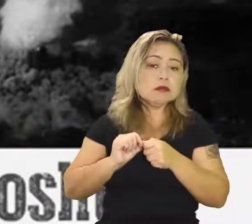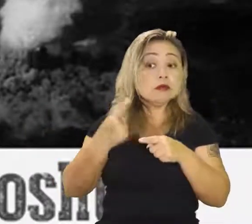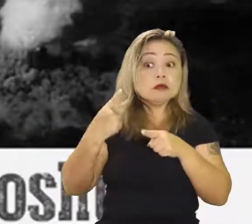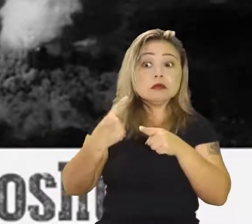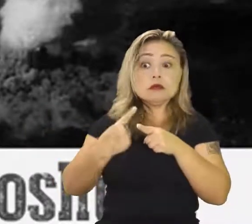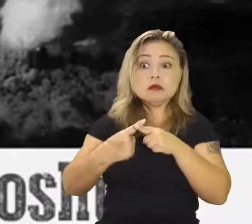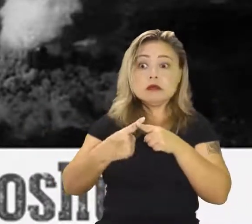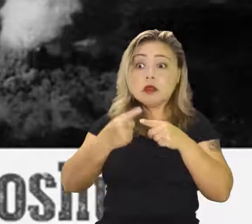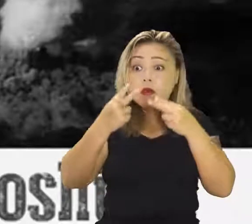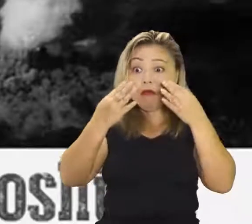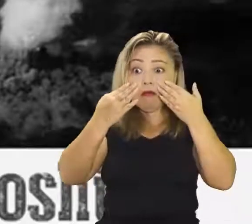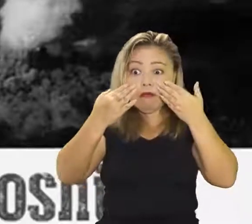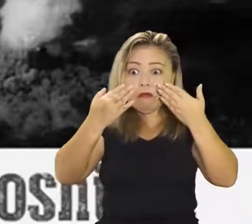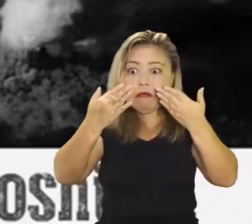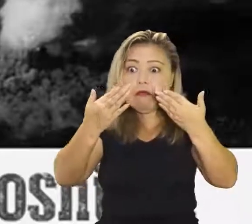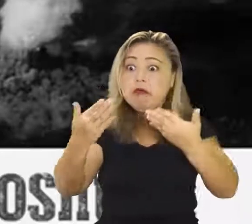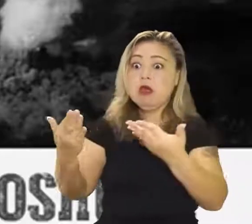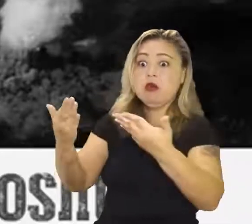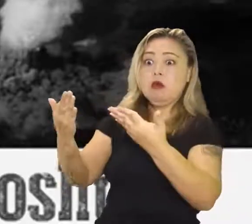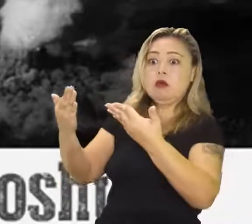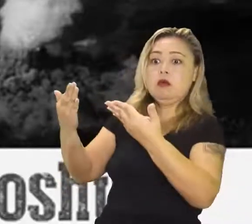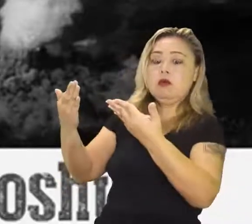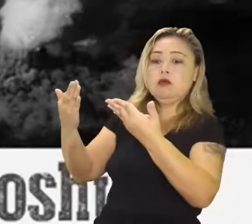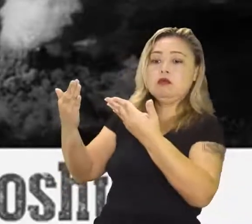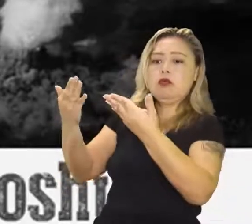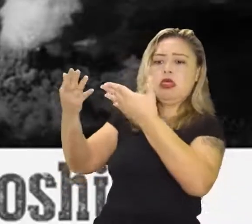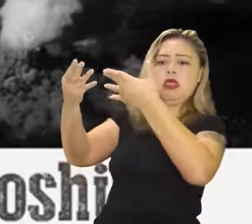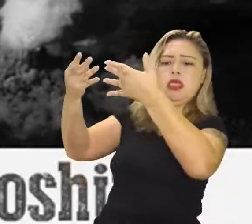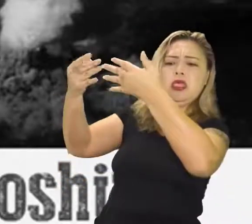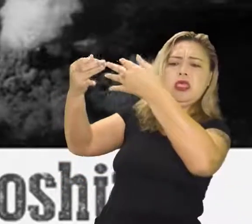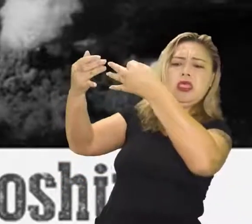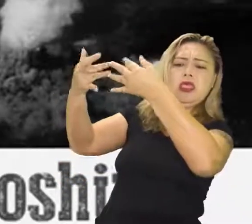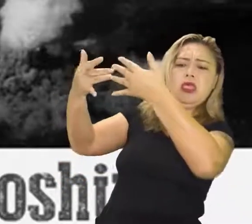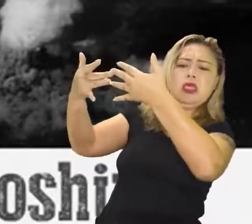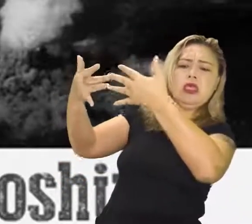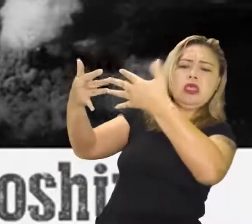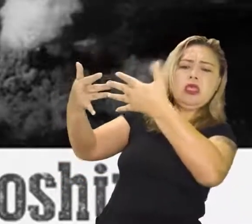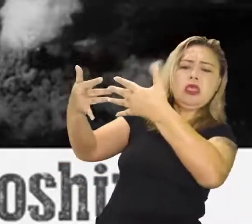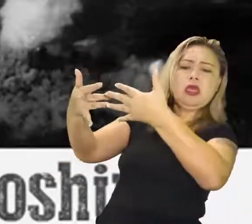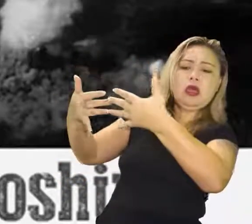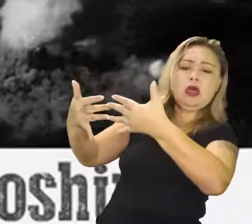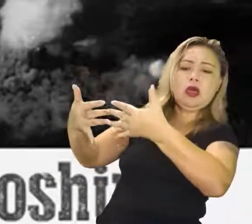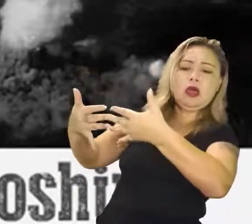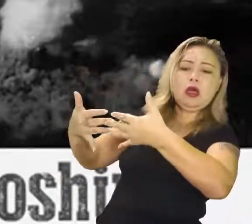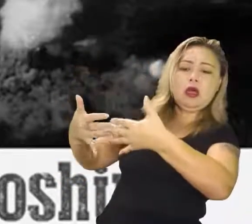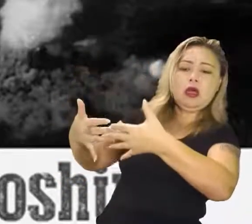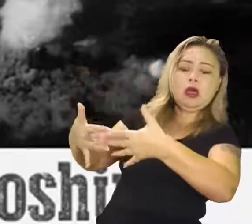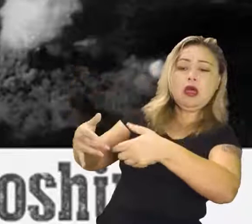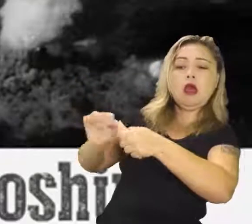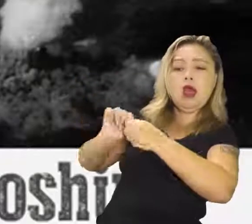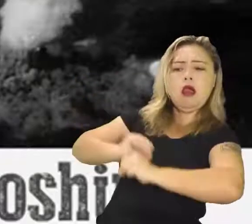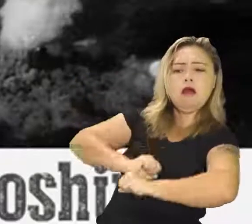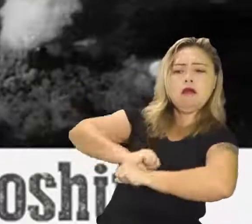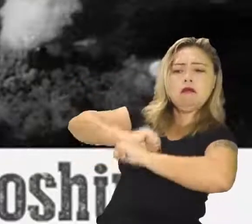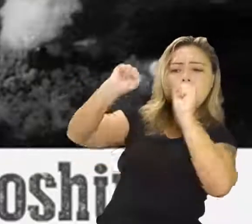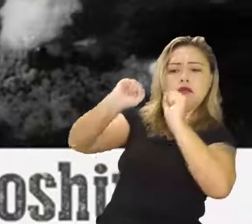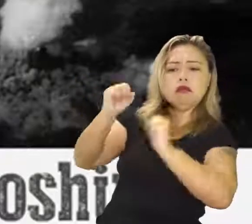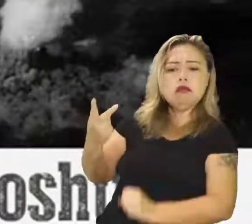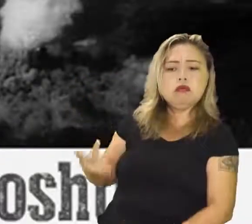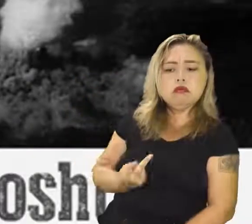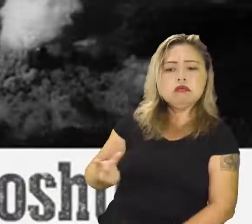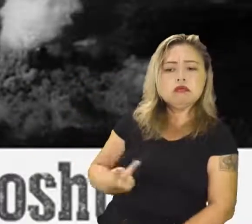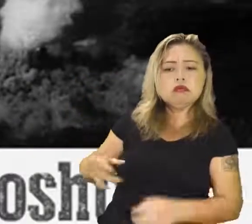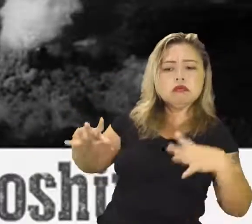Porque quando se viu o grau de destruição que foi a bomba de Hiroshima e a bomba